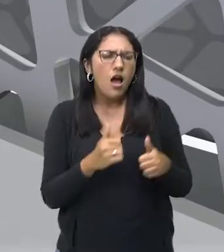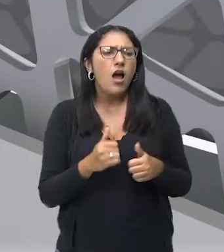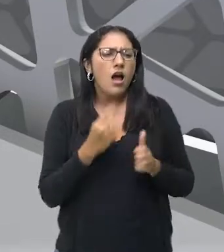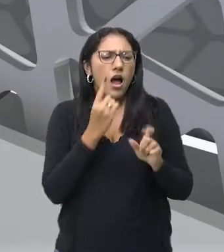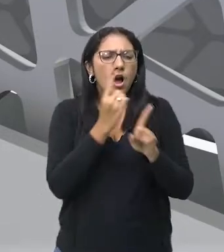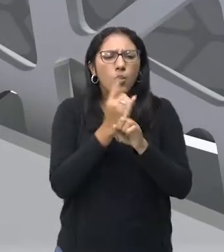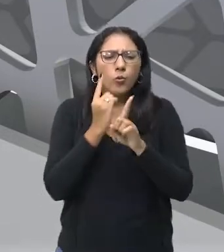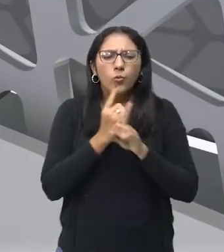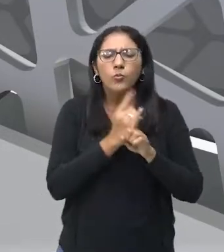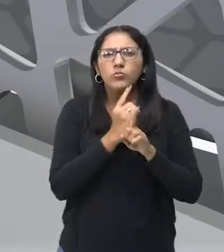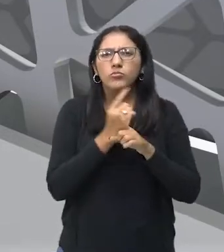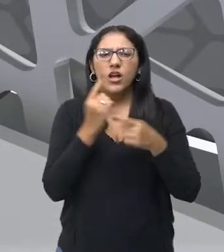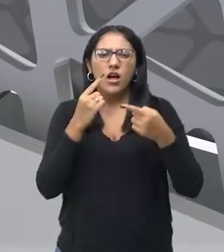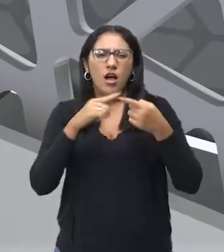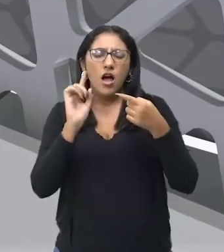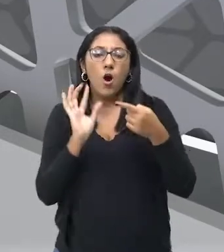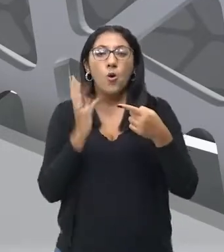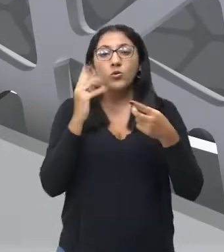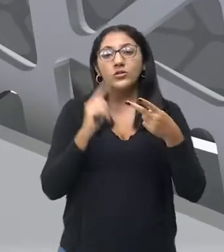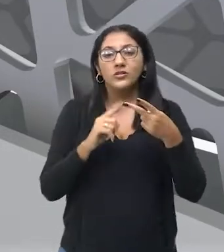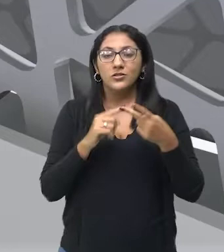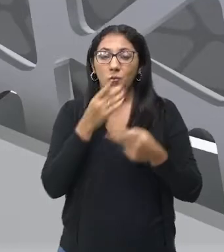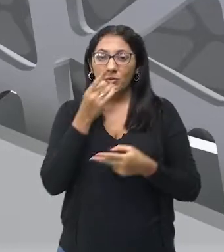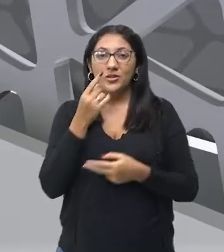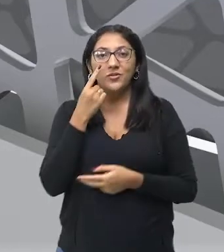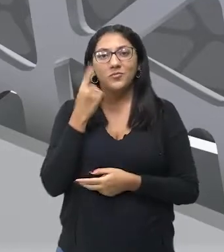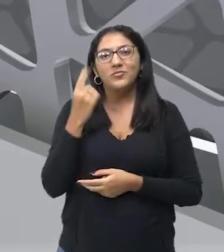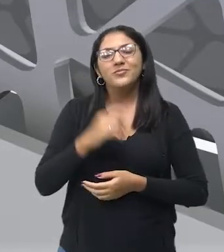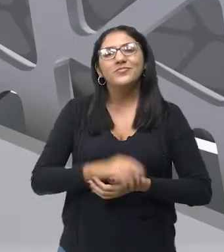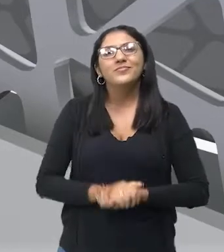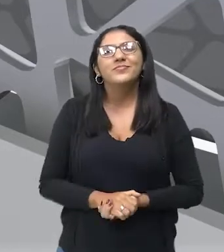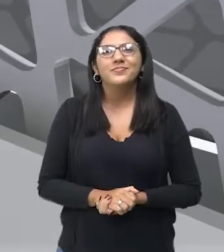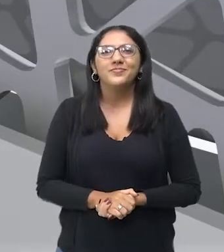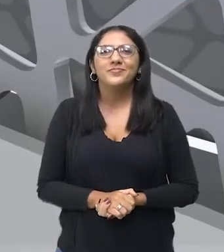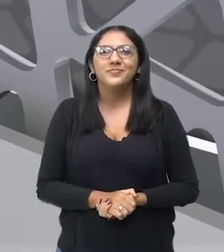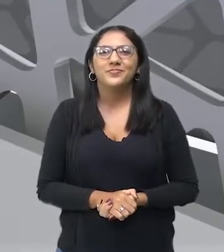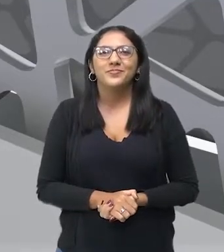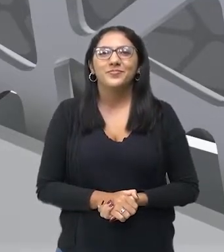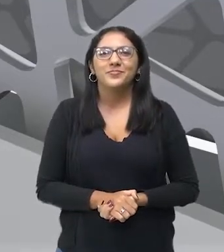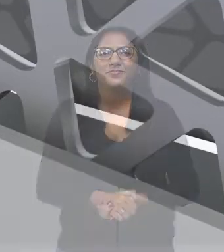um fato e o que é uma opinião, vamos para essa aula.